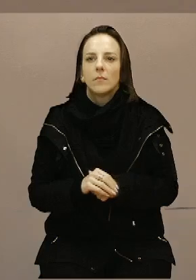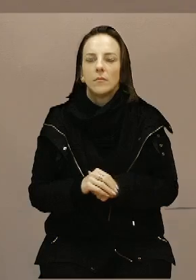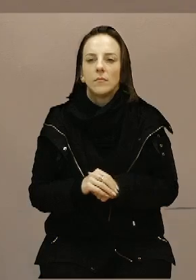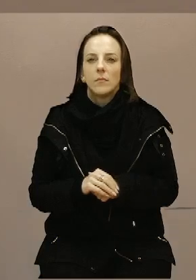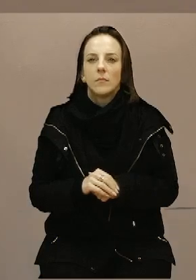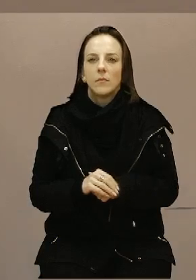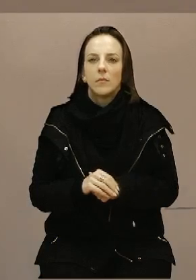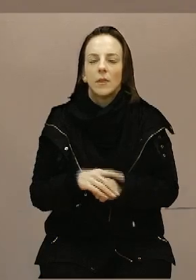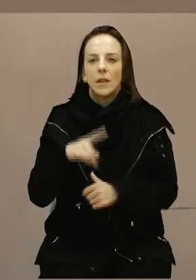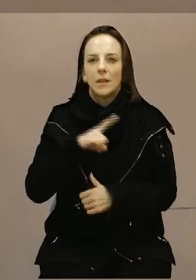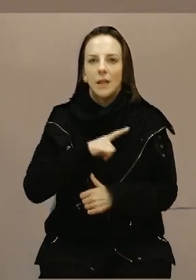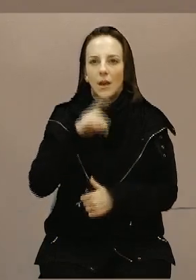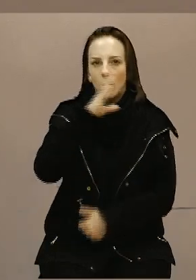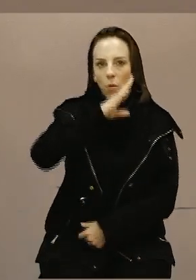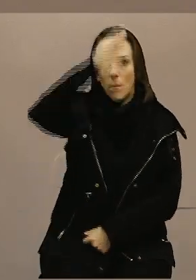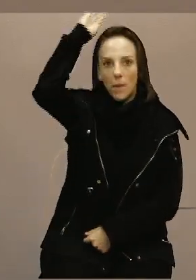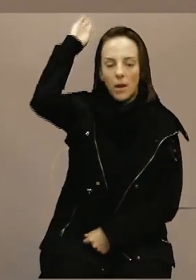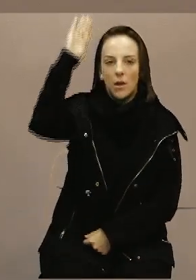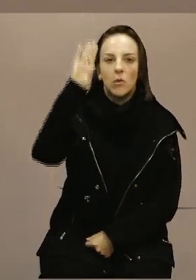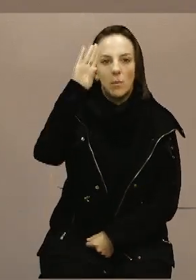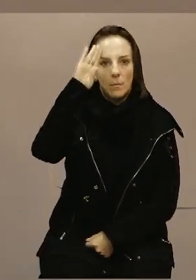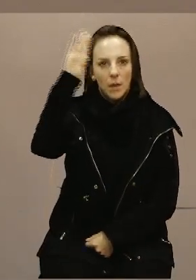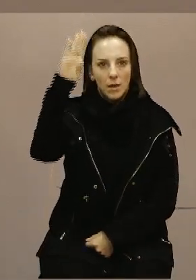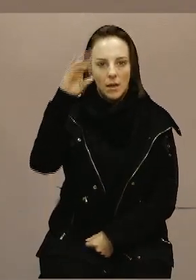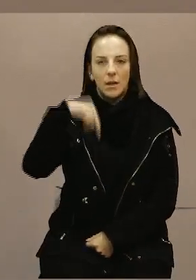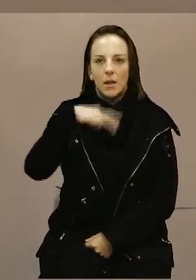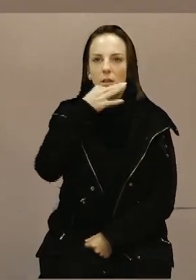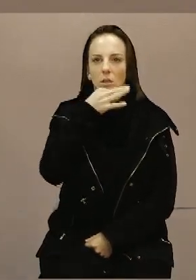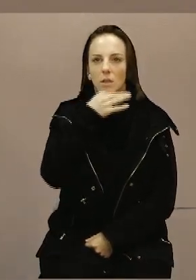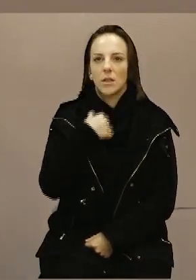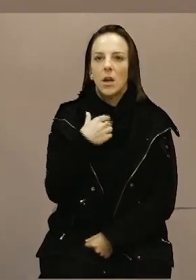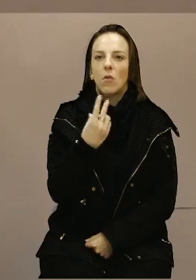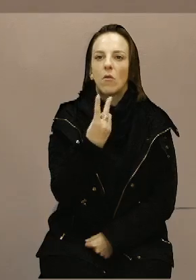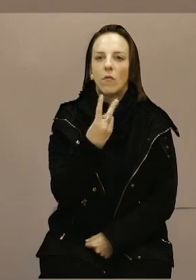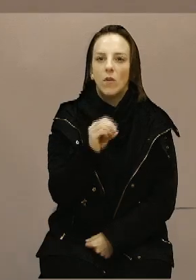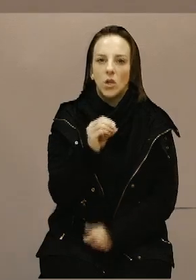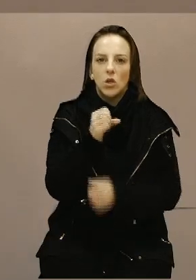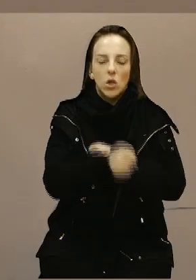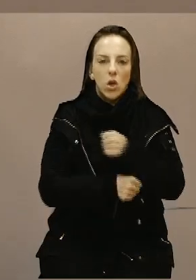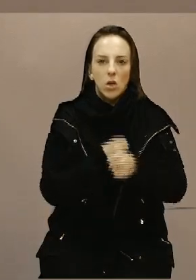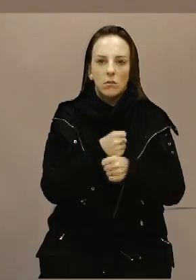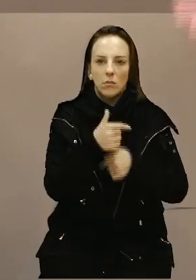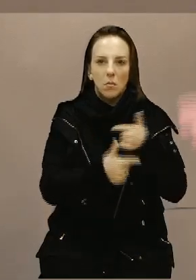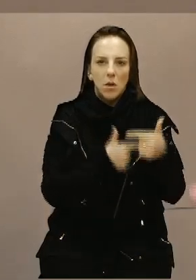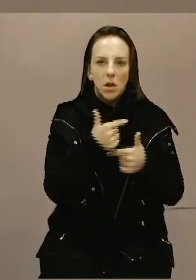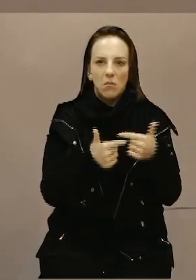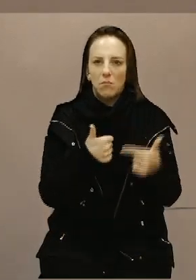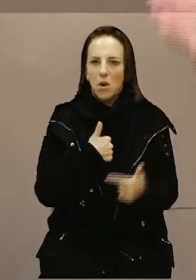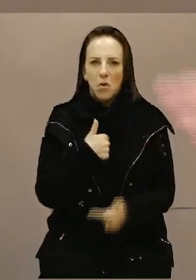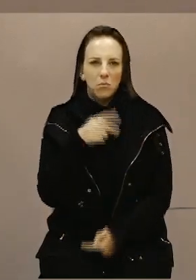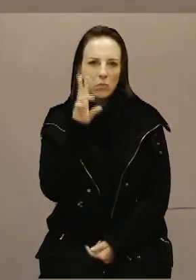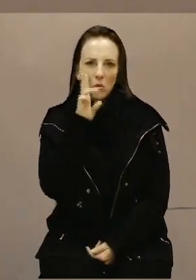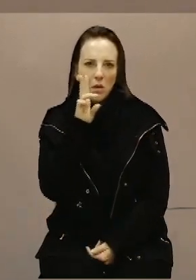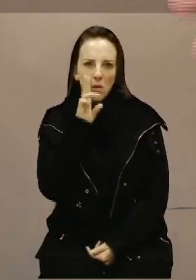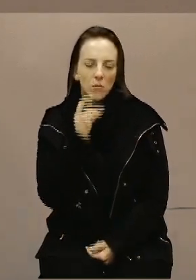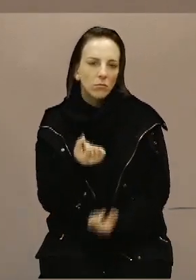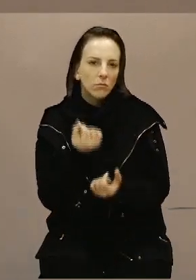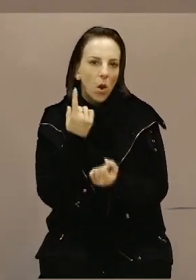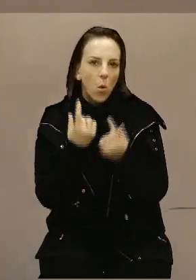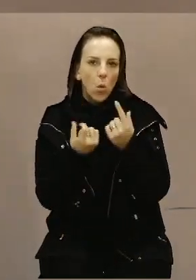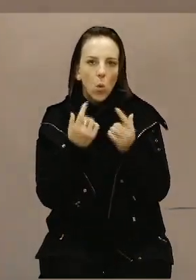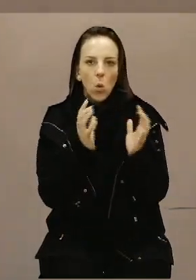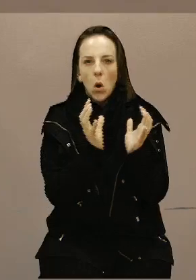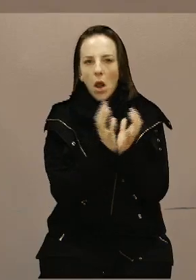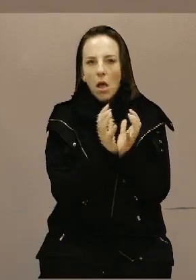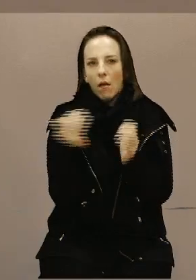Nós temos o Corpo de Bombeiros Militar em Caxias do Sul, ao qual eu fiz parte por 20 anos também, né? E eu não me lembro de ter, em algum momento, algum colega ter vindo aqui jogar na